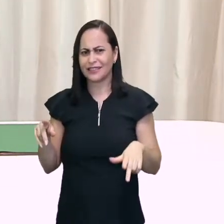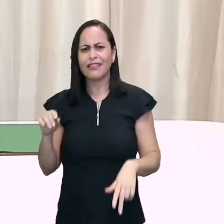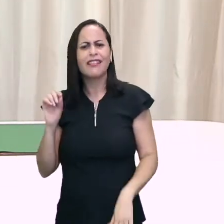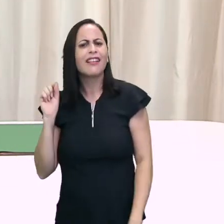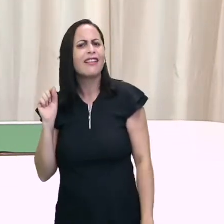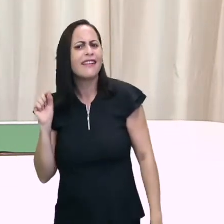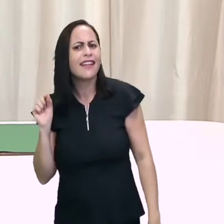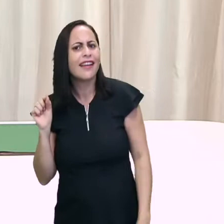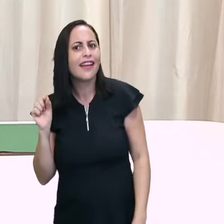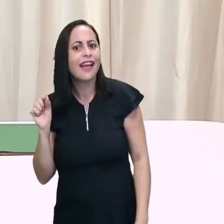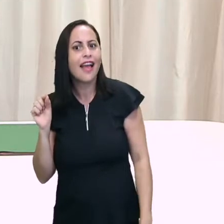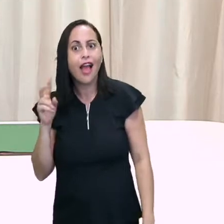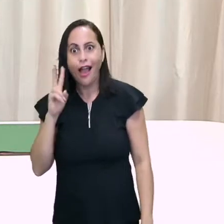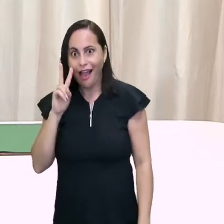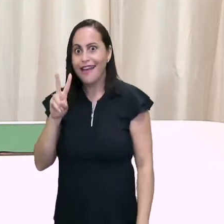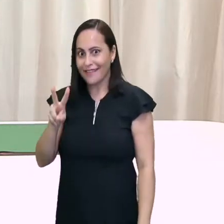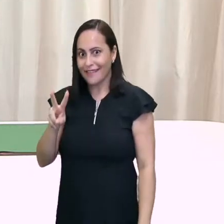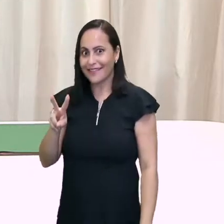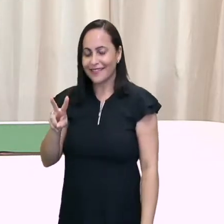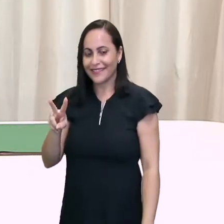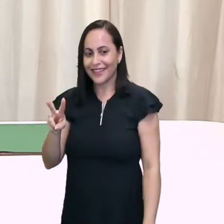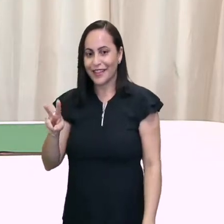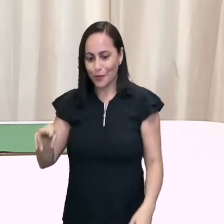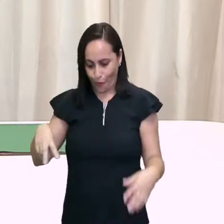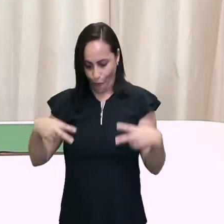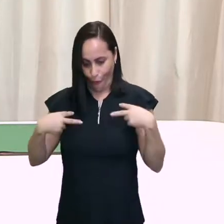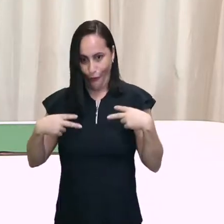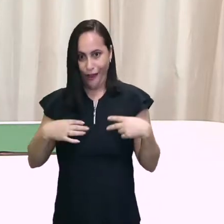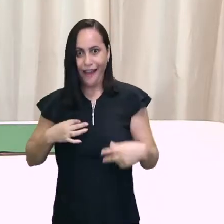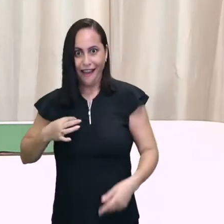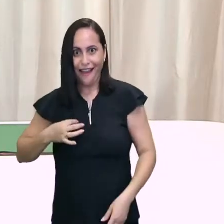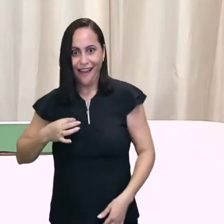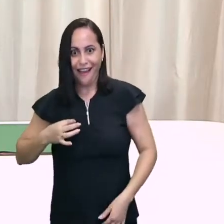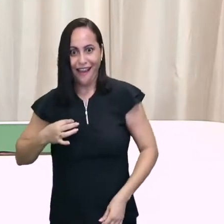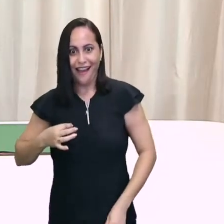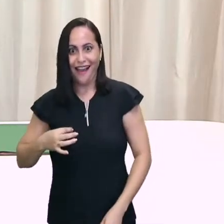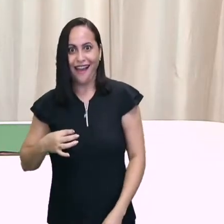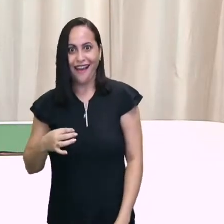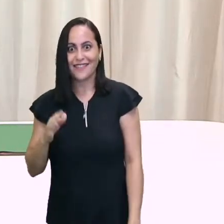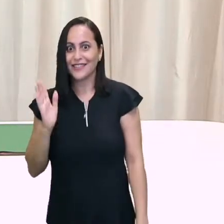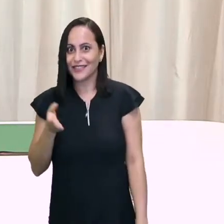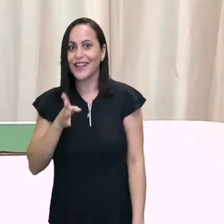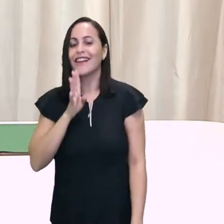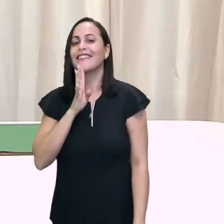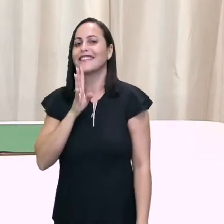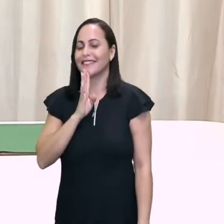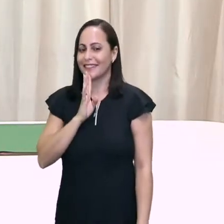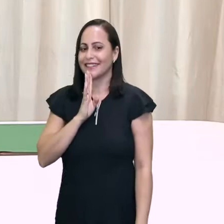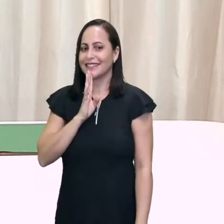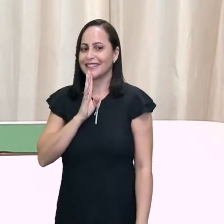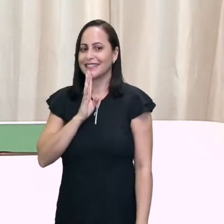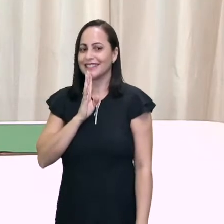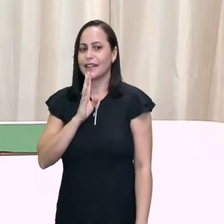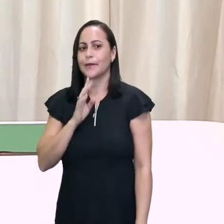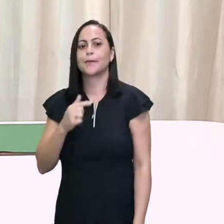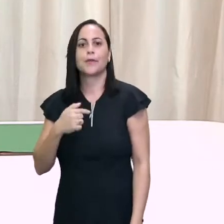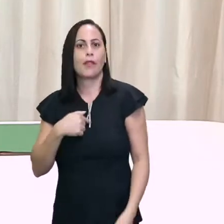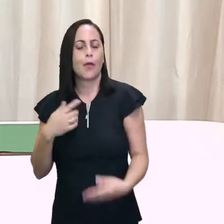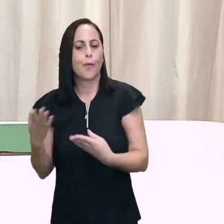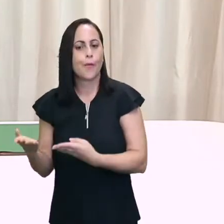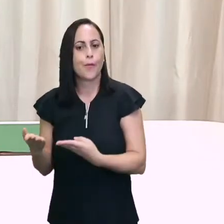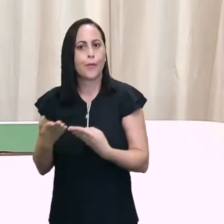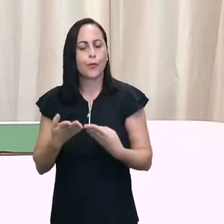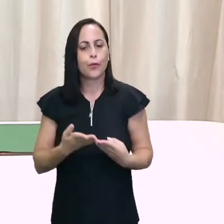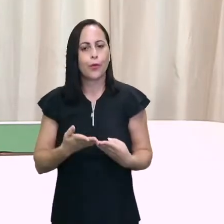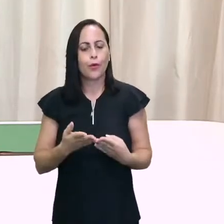Oi! Você tá vendo aqui no meu avental? Vocês já conhecem? Eu trouxe hoje